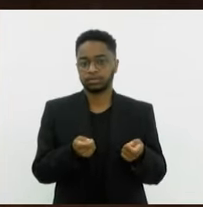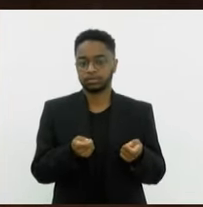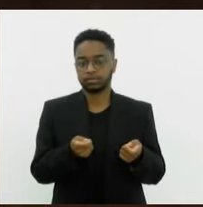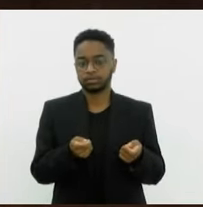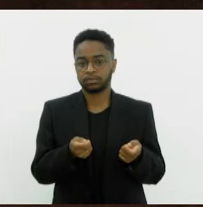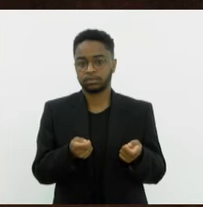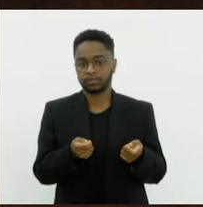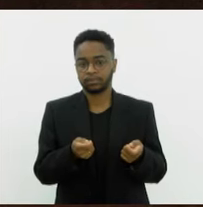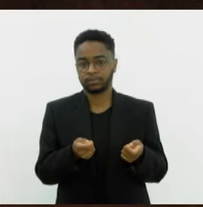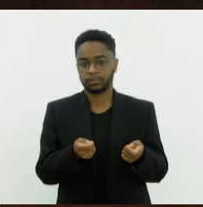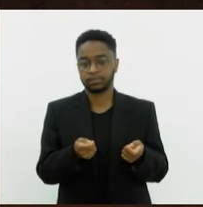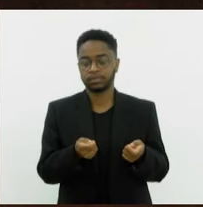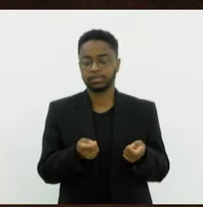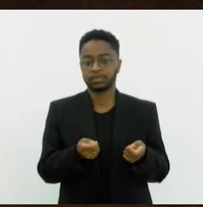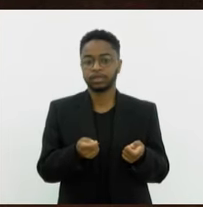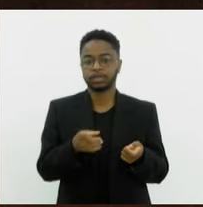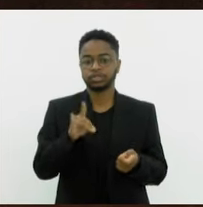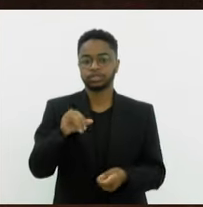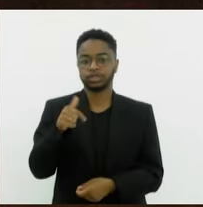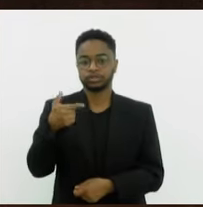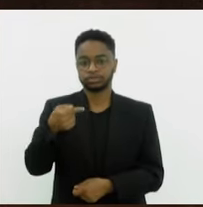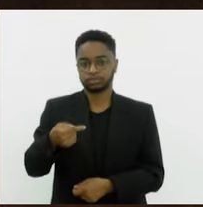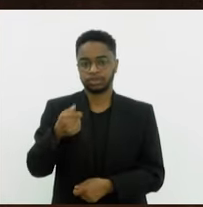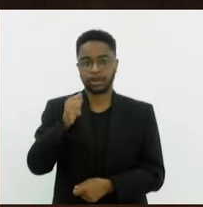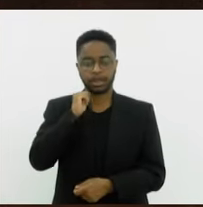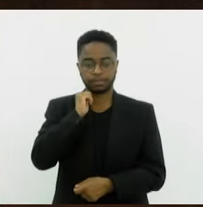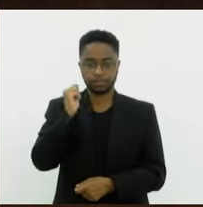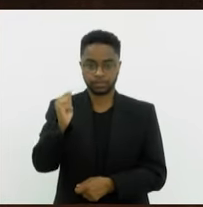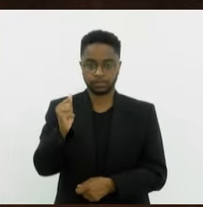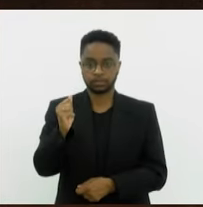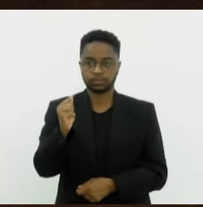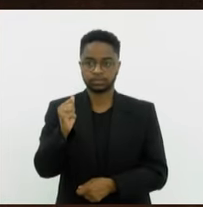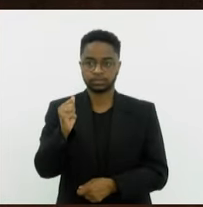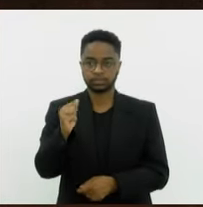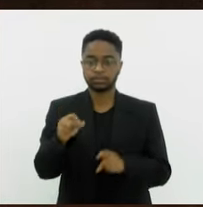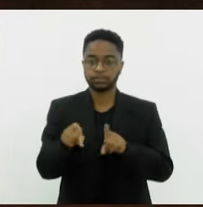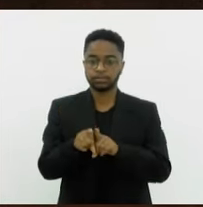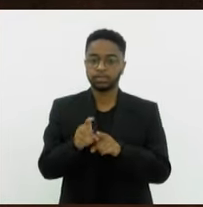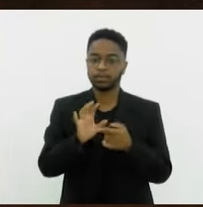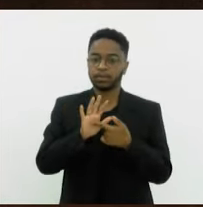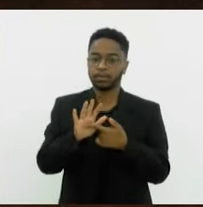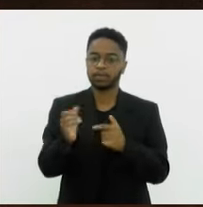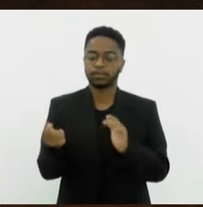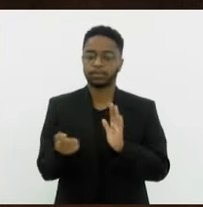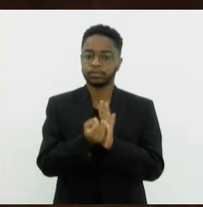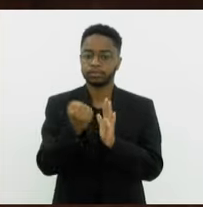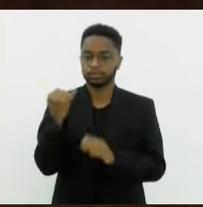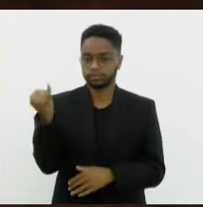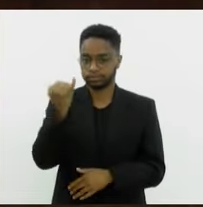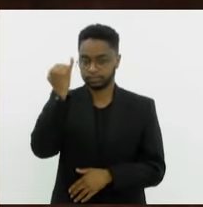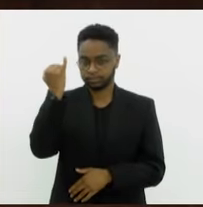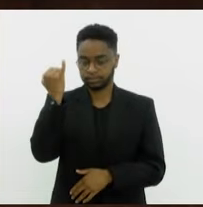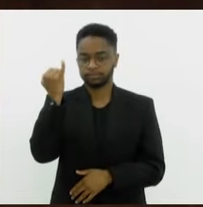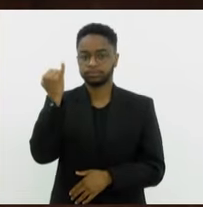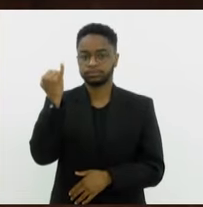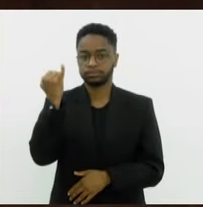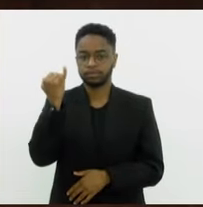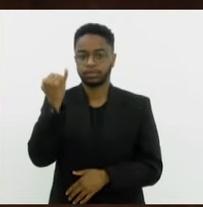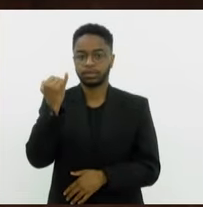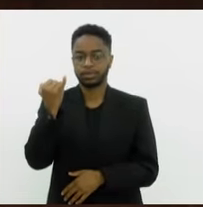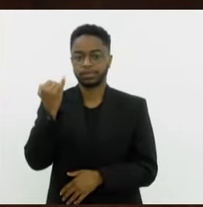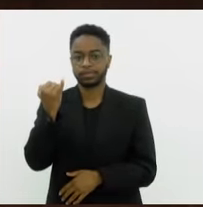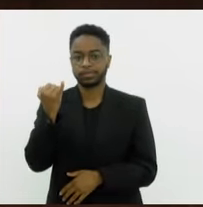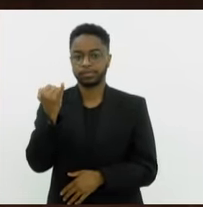celebrada também anualmente na semana do dia 17 de abril, que traz marcas tão importantes, deputada Marina, para o que